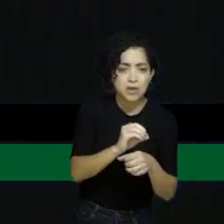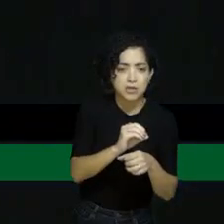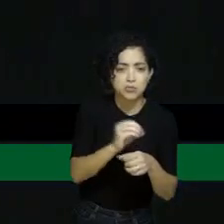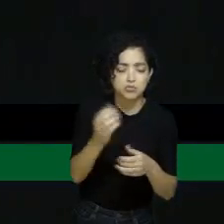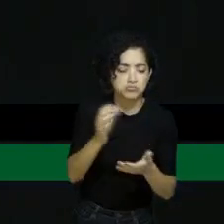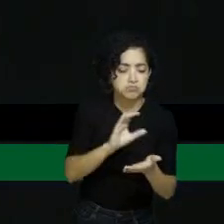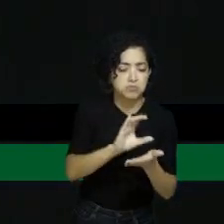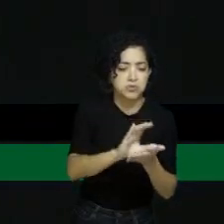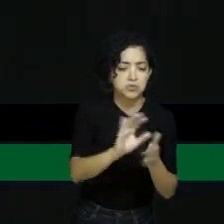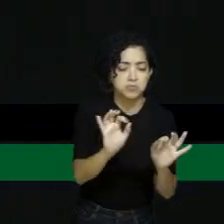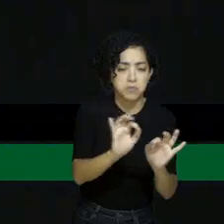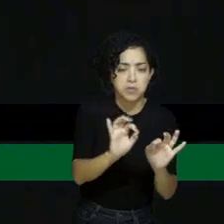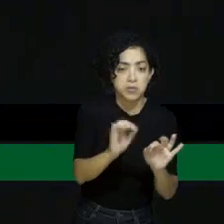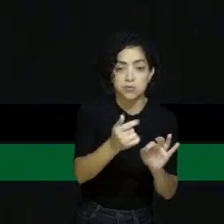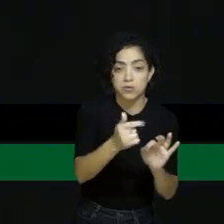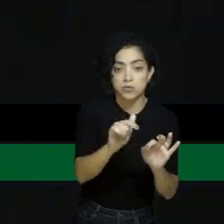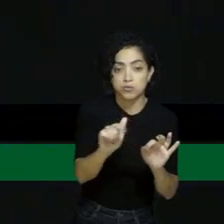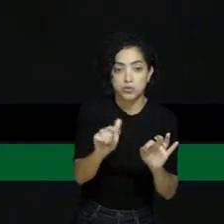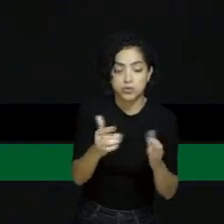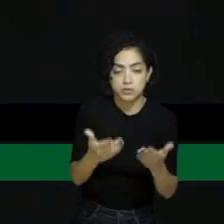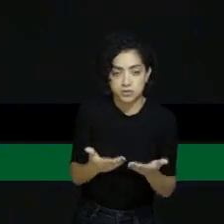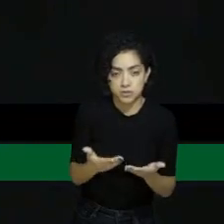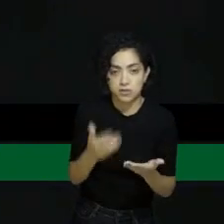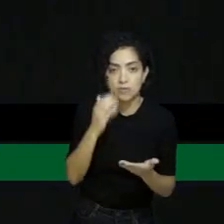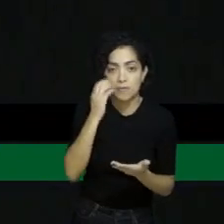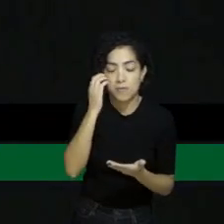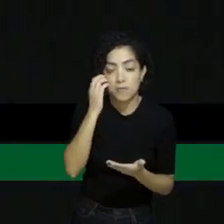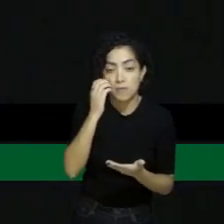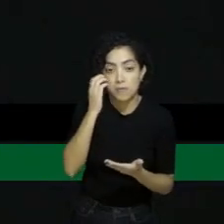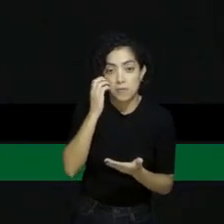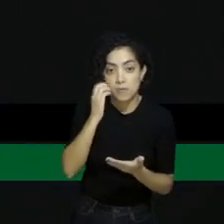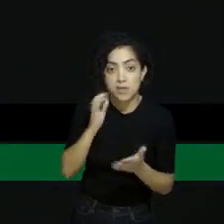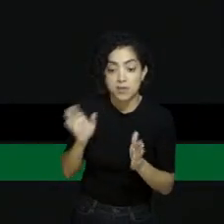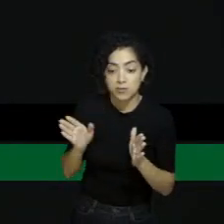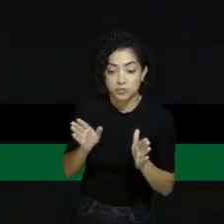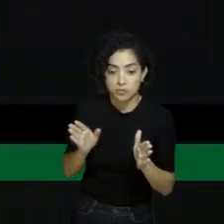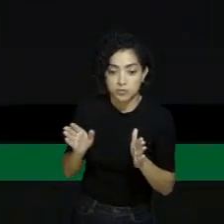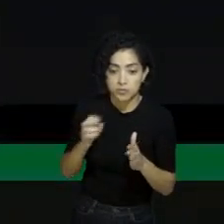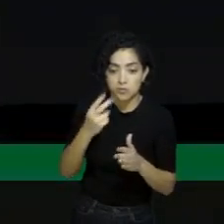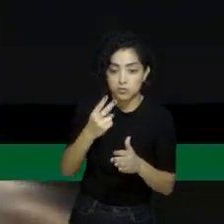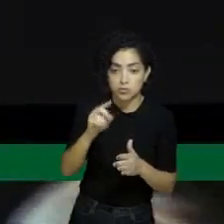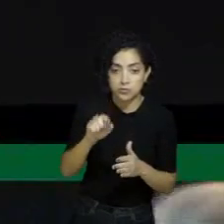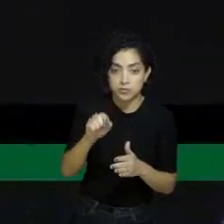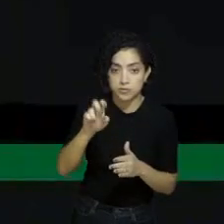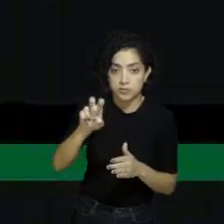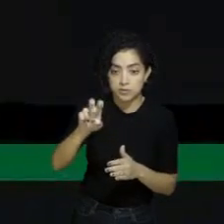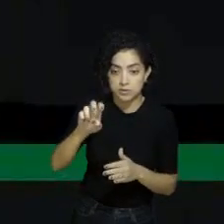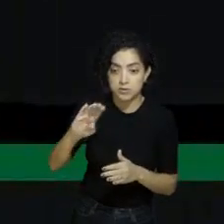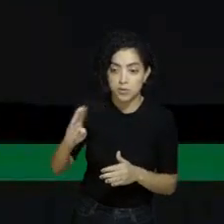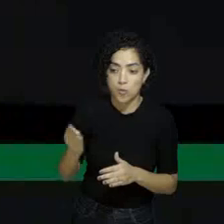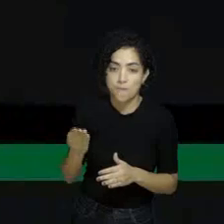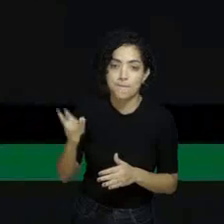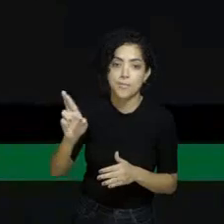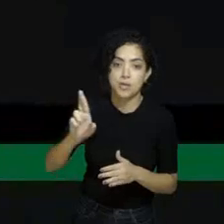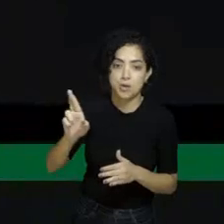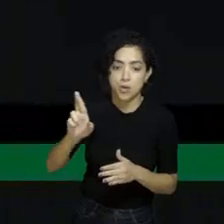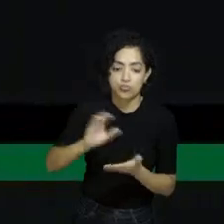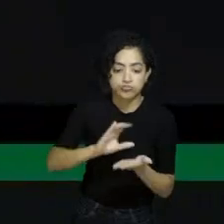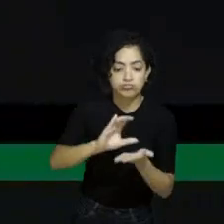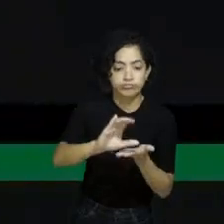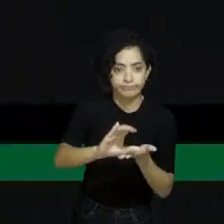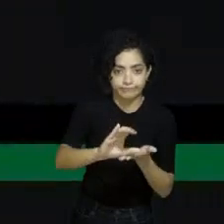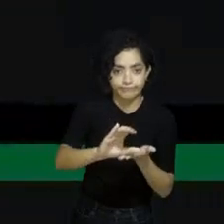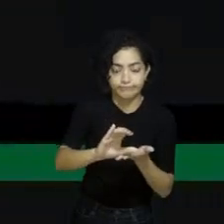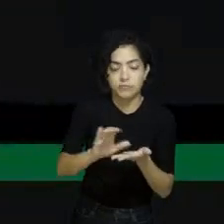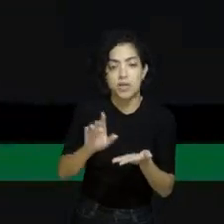investimentos. Com a projeção de investimentos de 2,5 bilhões, sem dúvida,